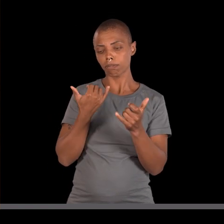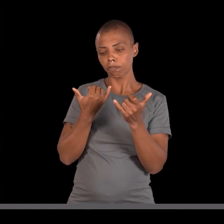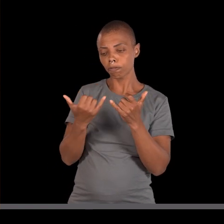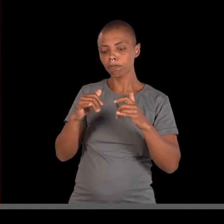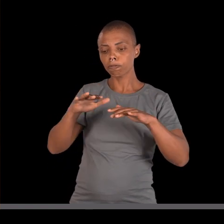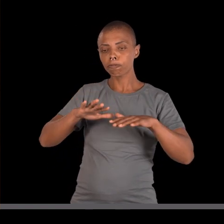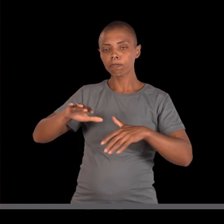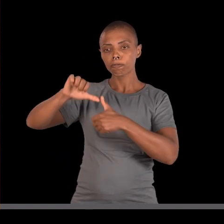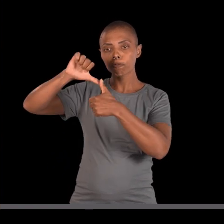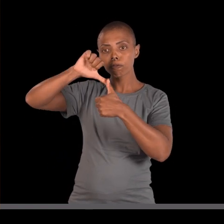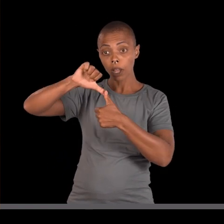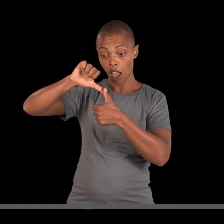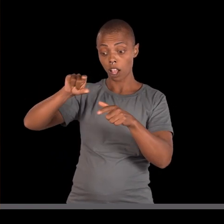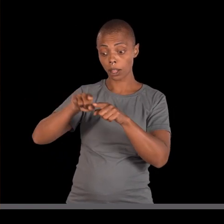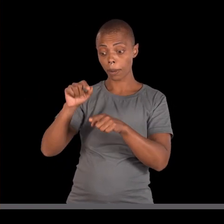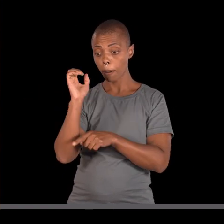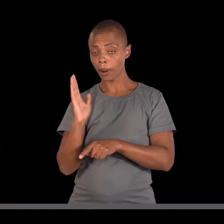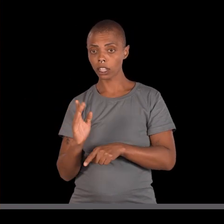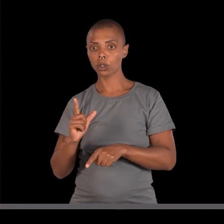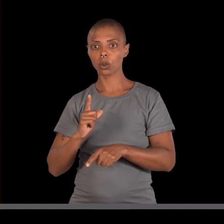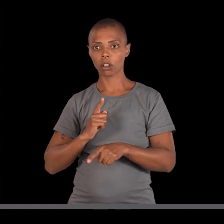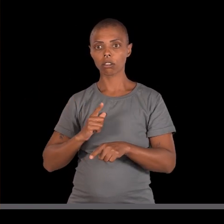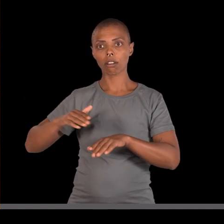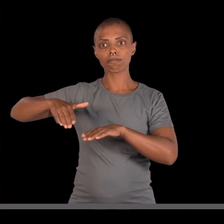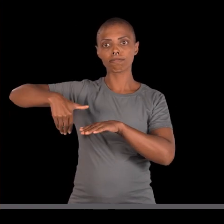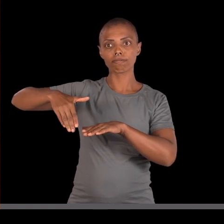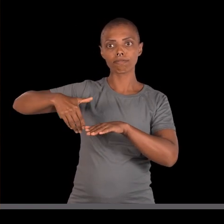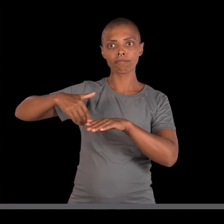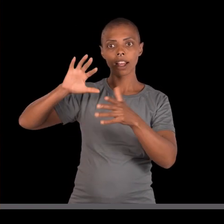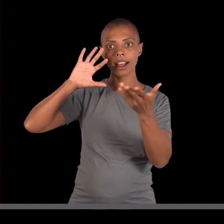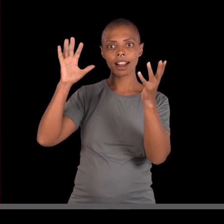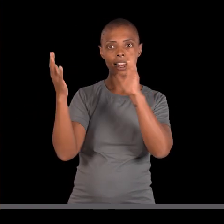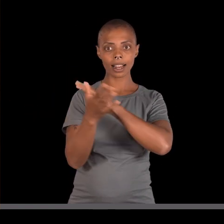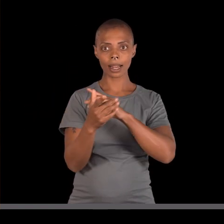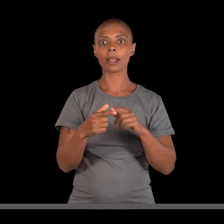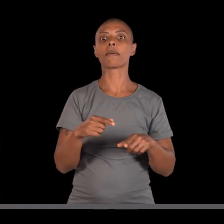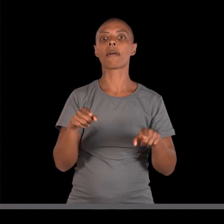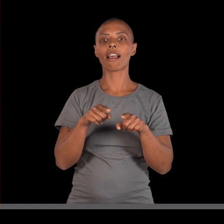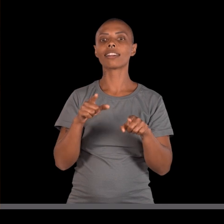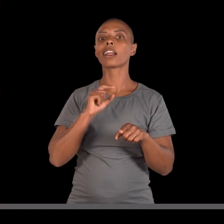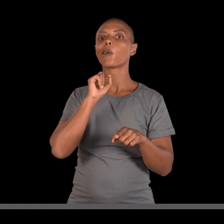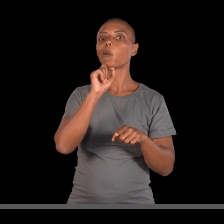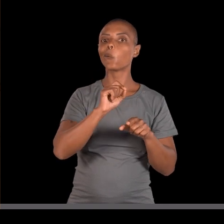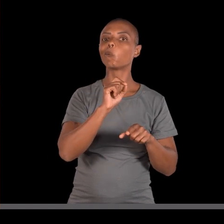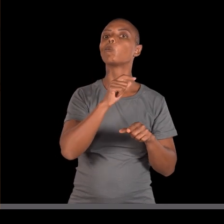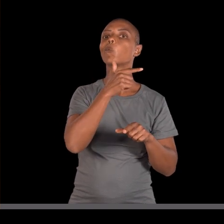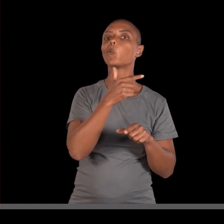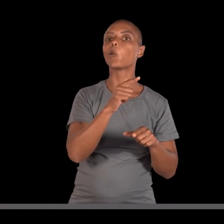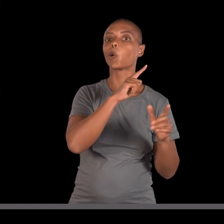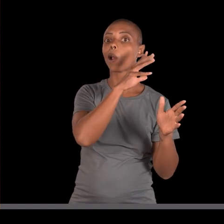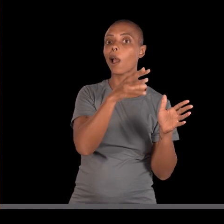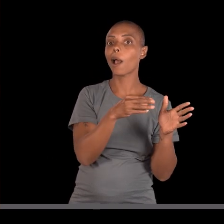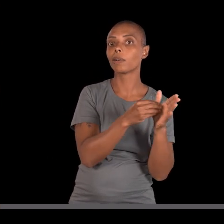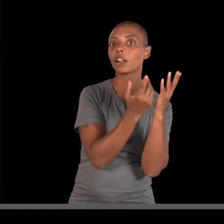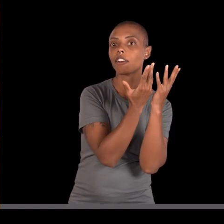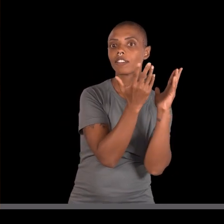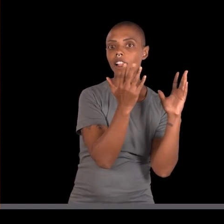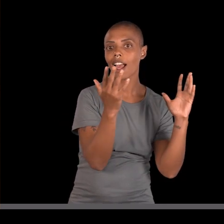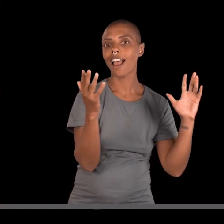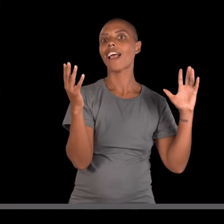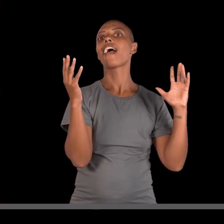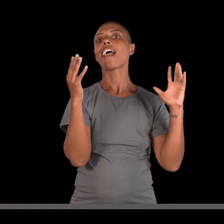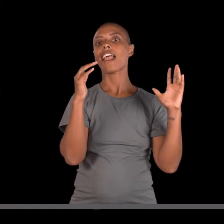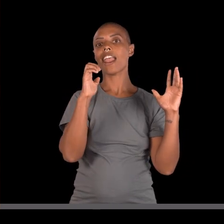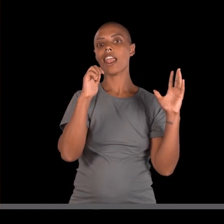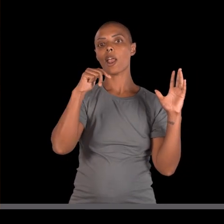tropical em boa parte da América Central e do Brasil. Você vai ter o clima equatorial na região do Equador, floresta amazônica.